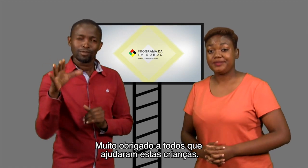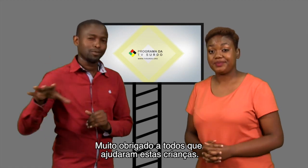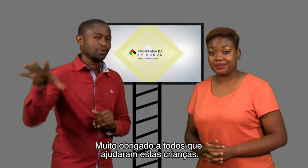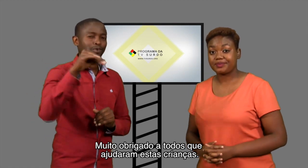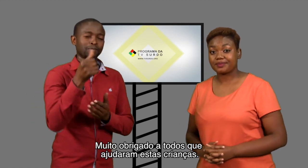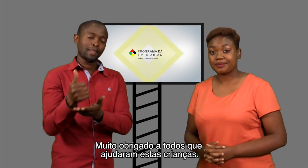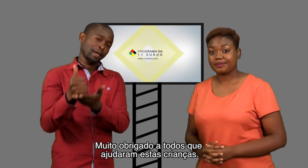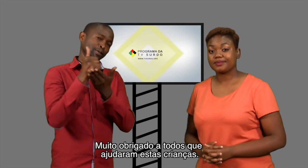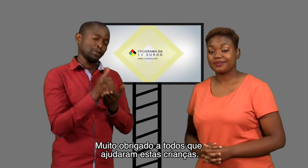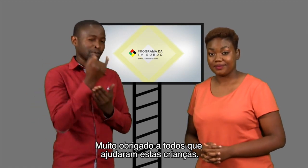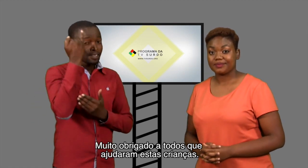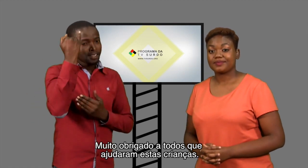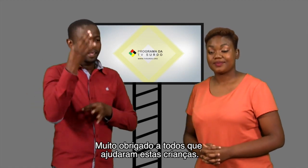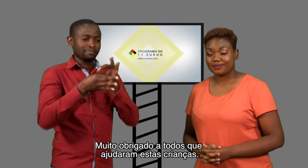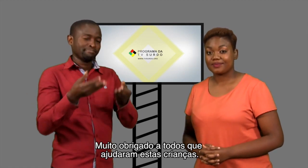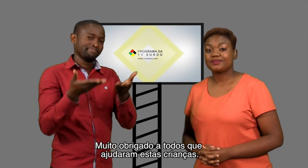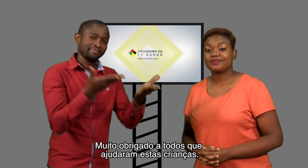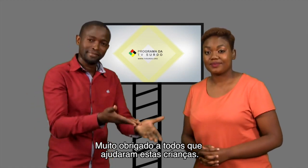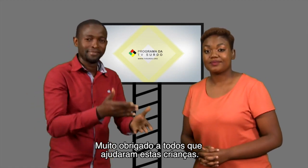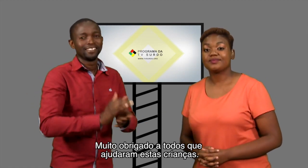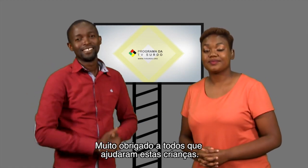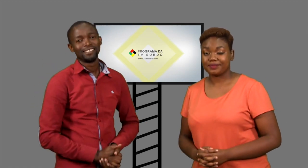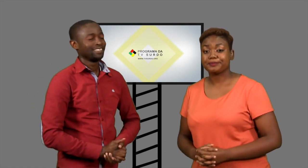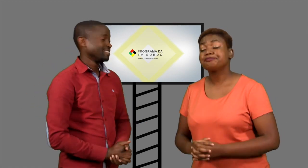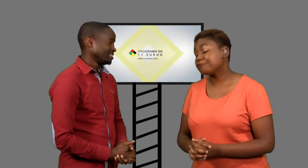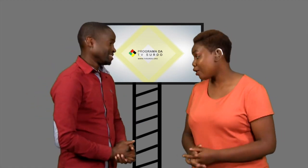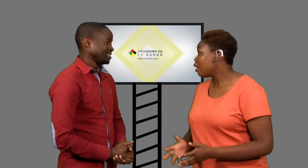Muito obrigado a todos que ajudaram estas crianças.